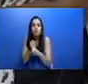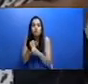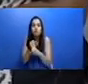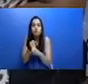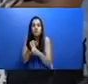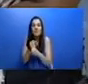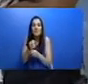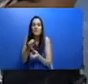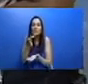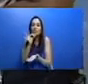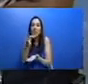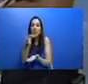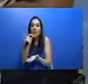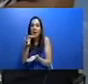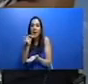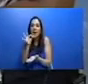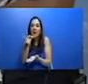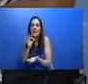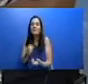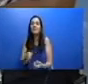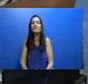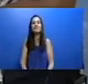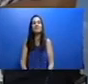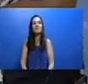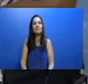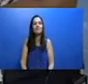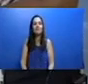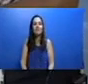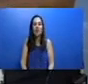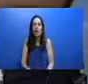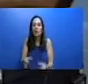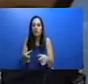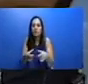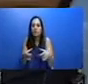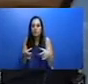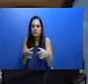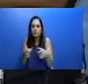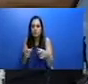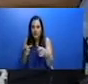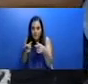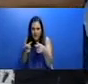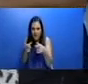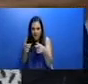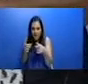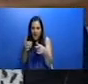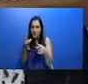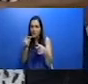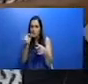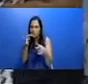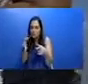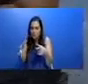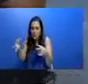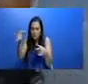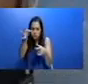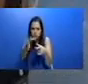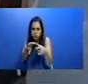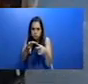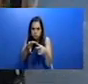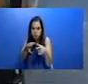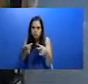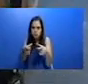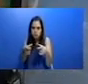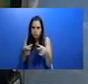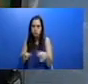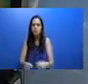Então, aqui, olha, eu tenho as xícaras e pires, que é o pratinho que coloca a xícara em cima. Certo?